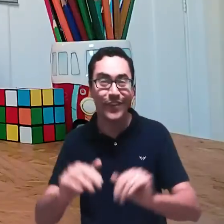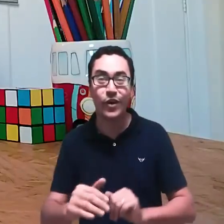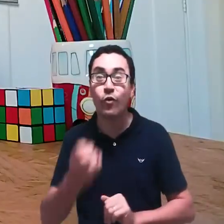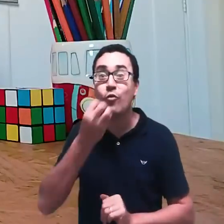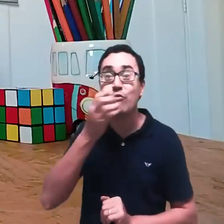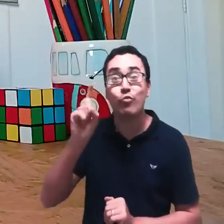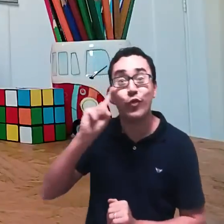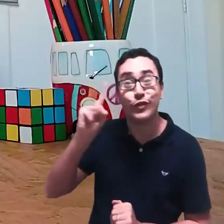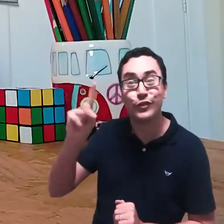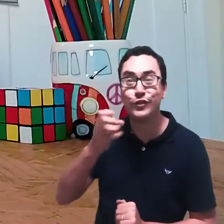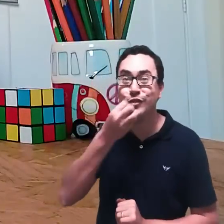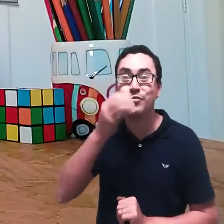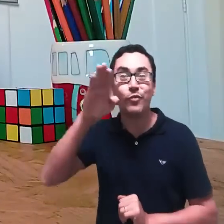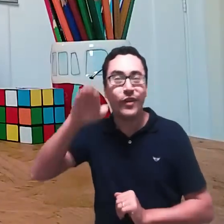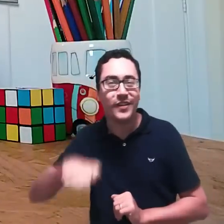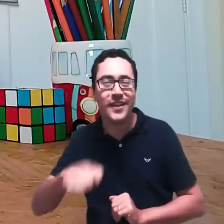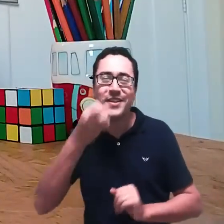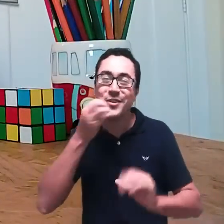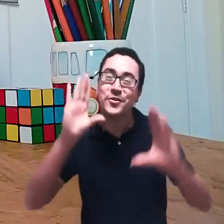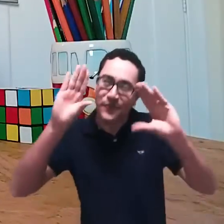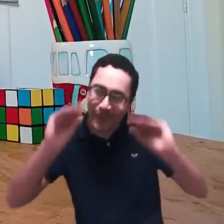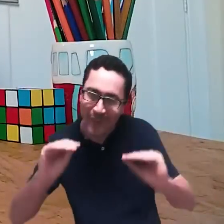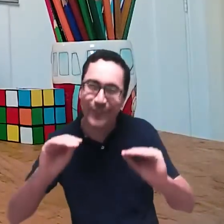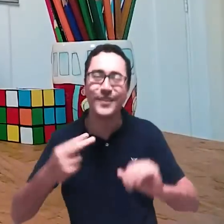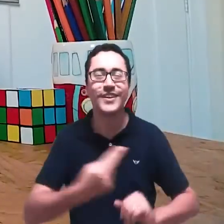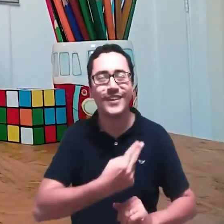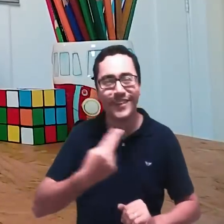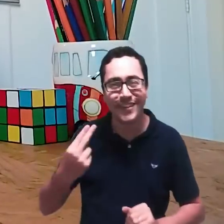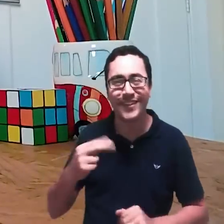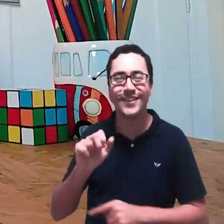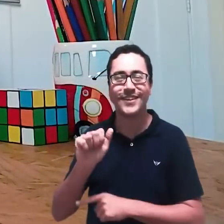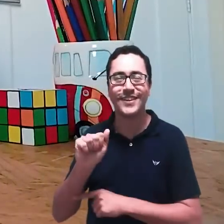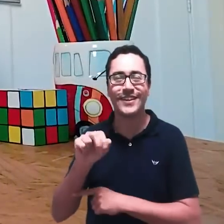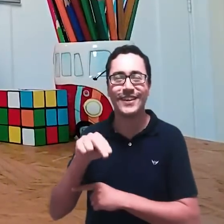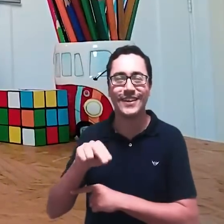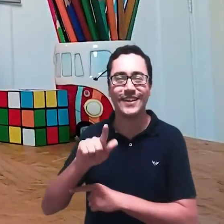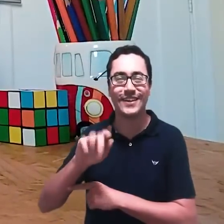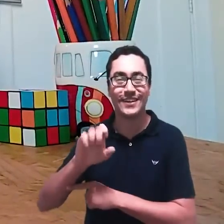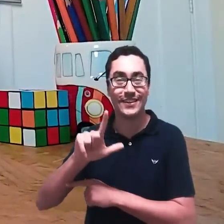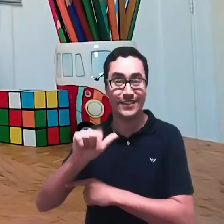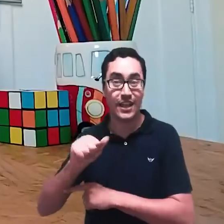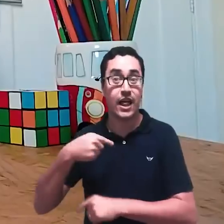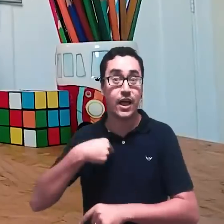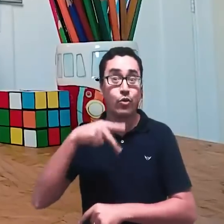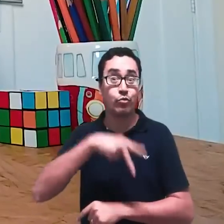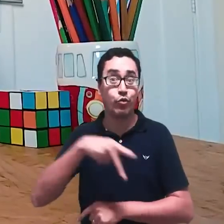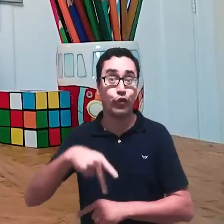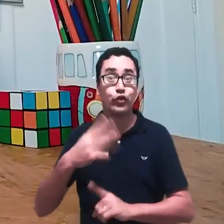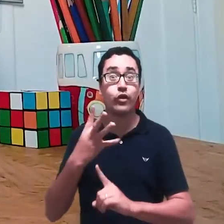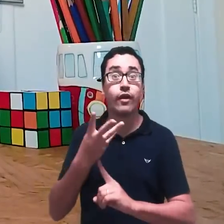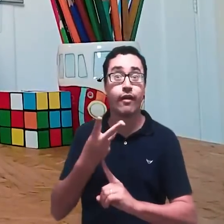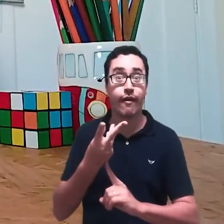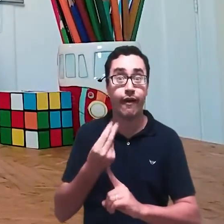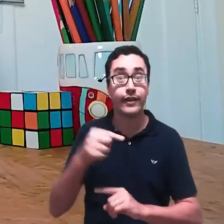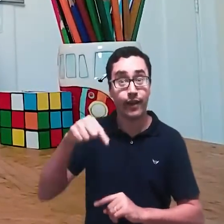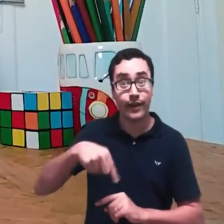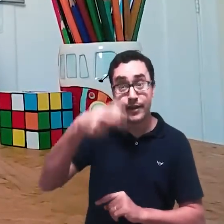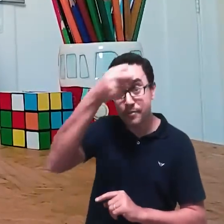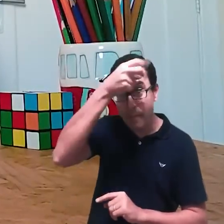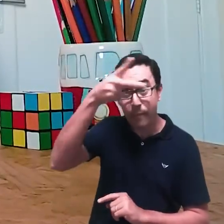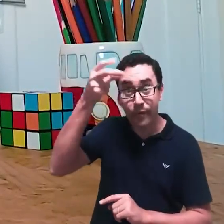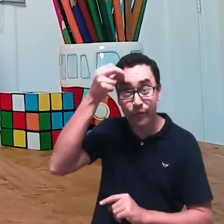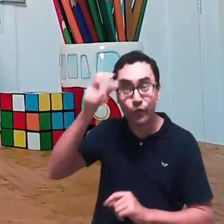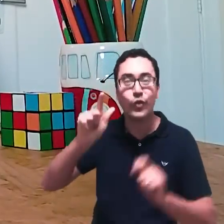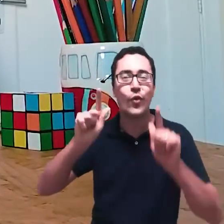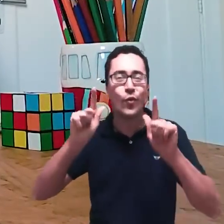Bom dia, boa tarde, boa noite. Eu sou a Ângela, sou professora de arte da Rede Municipal de